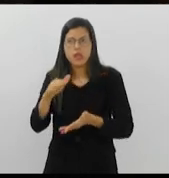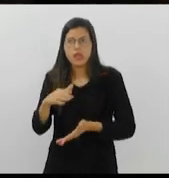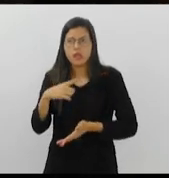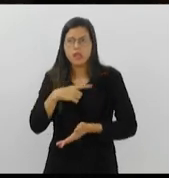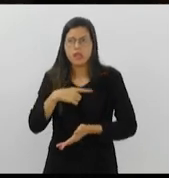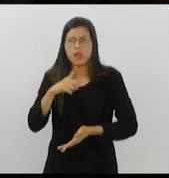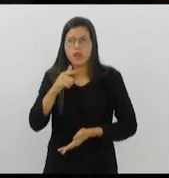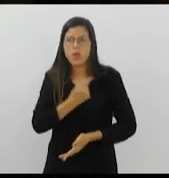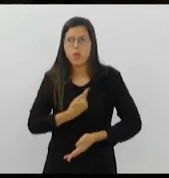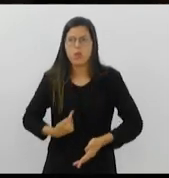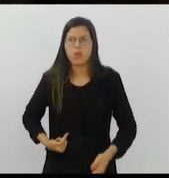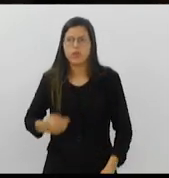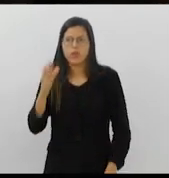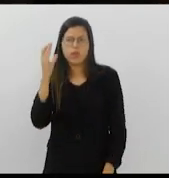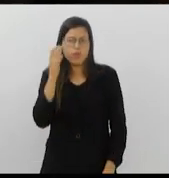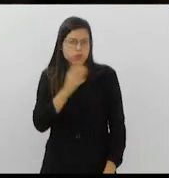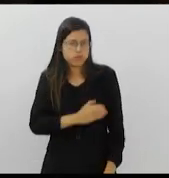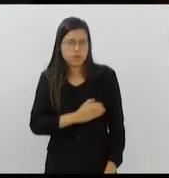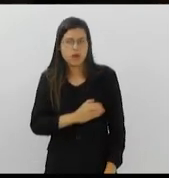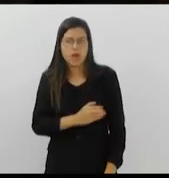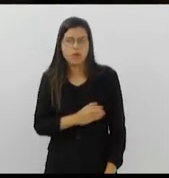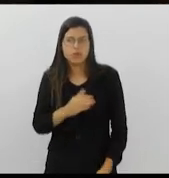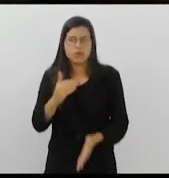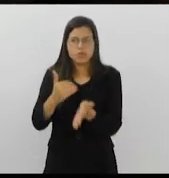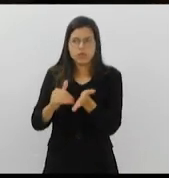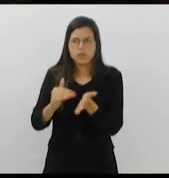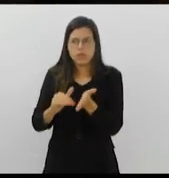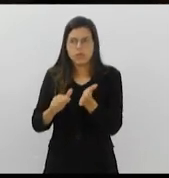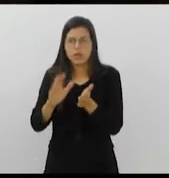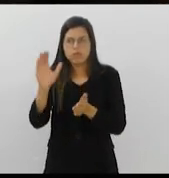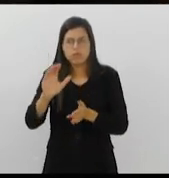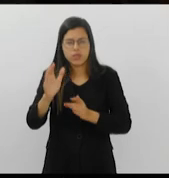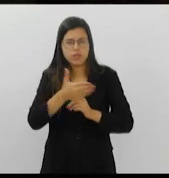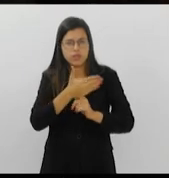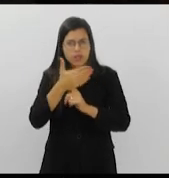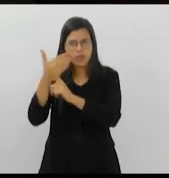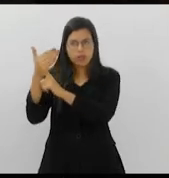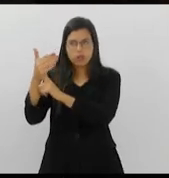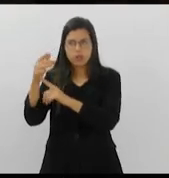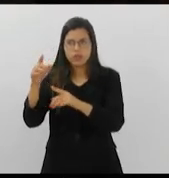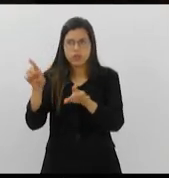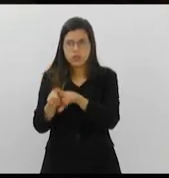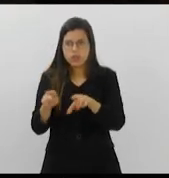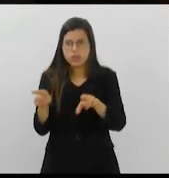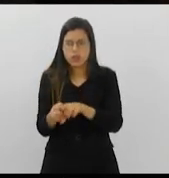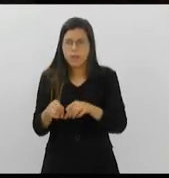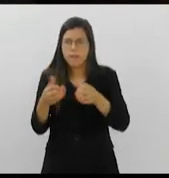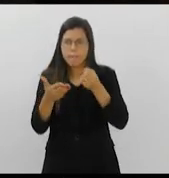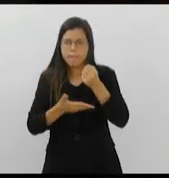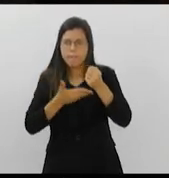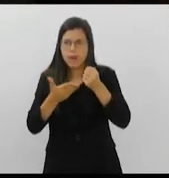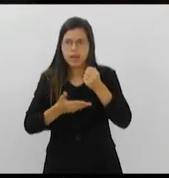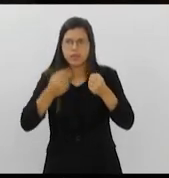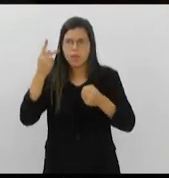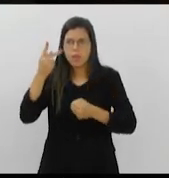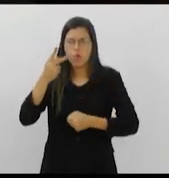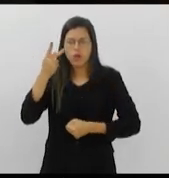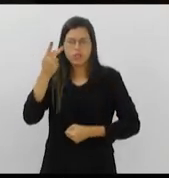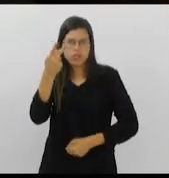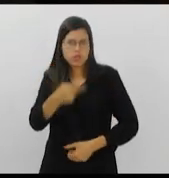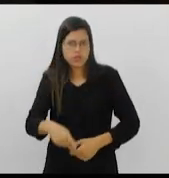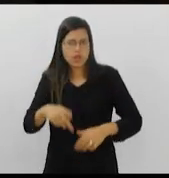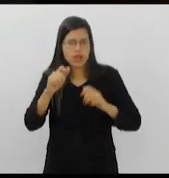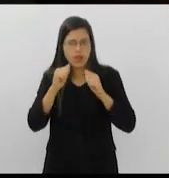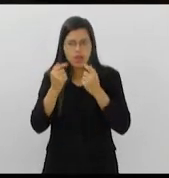o governador Cláudio Castro, seu secretário de Ciência e Tecnologia e sua base parlamentar aqui na casa.